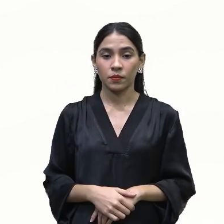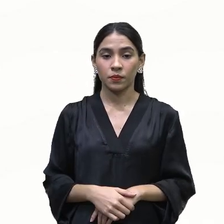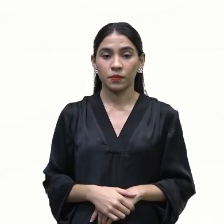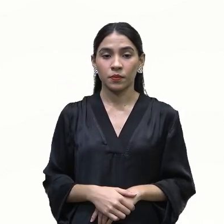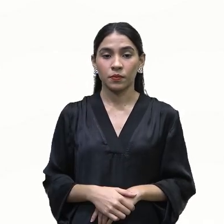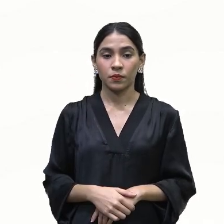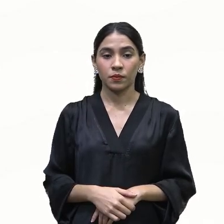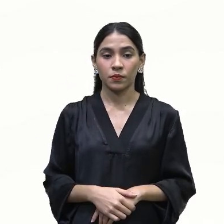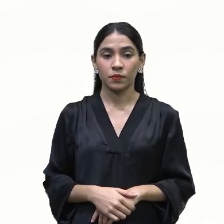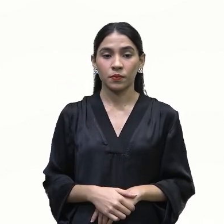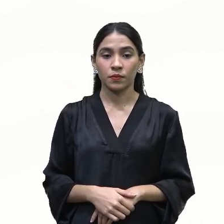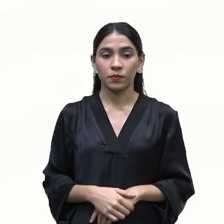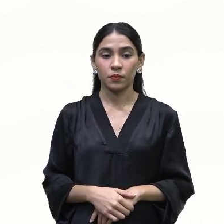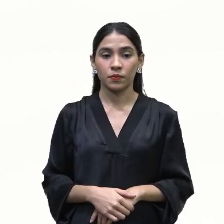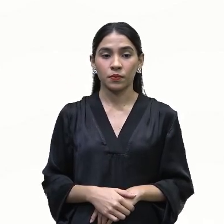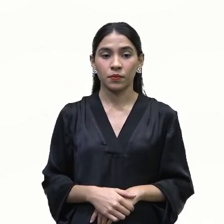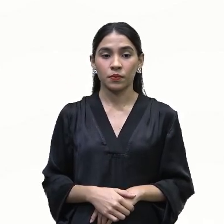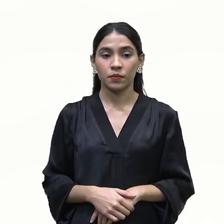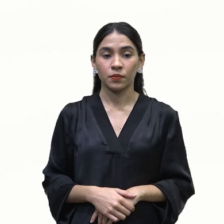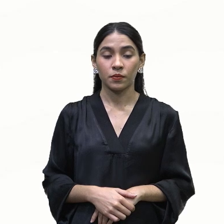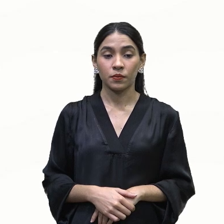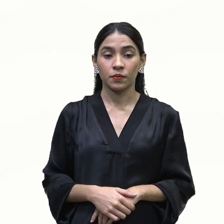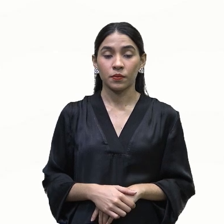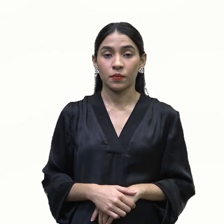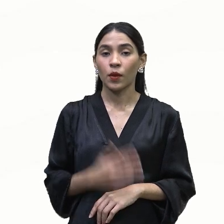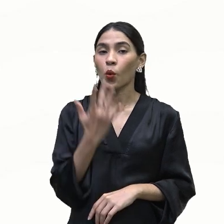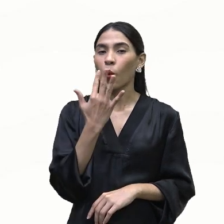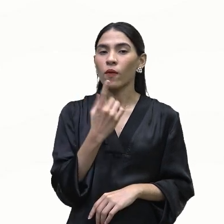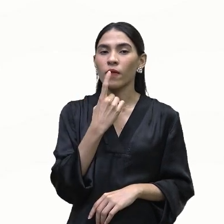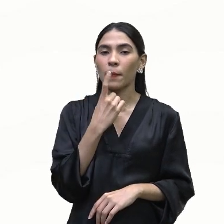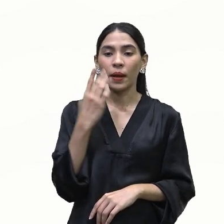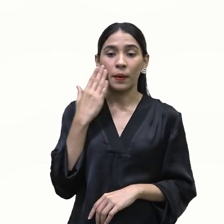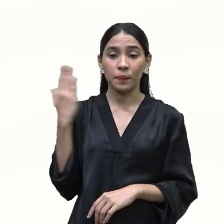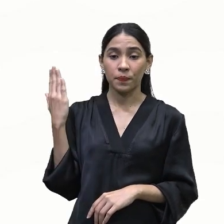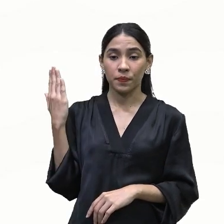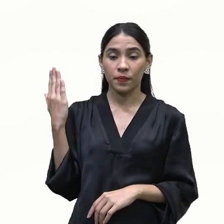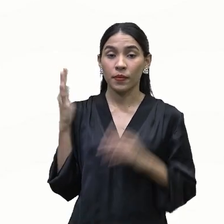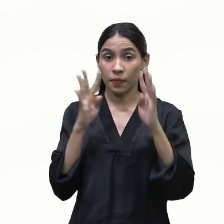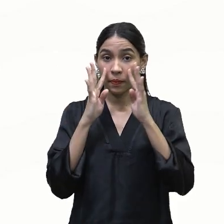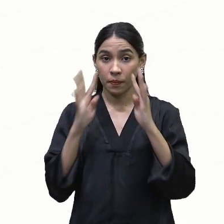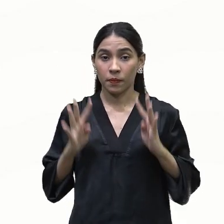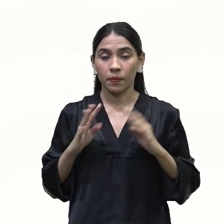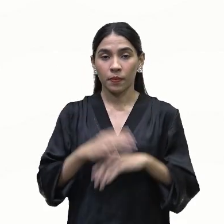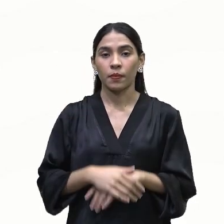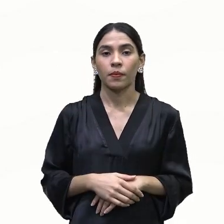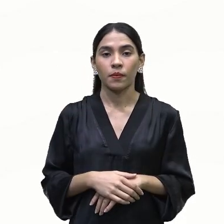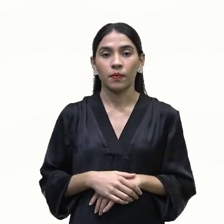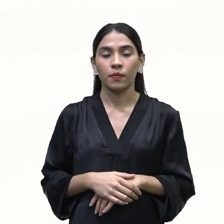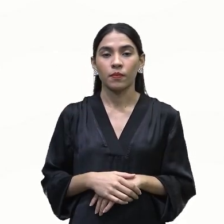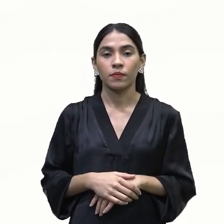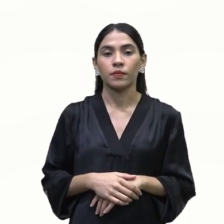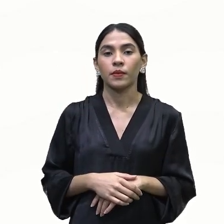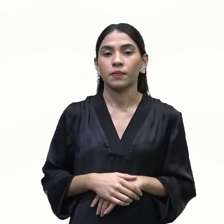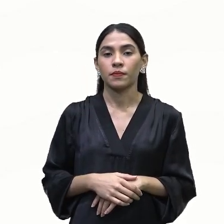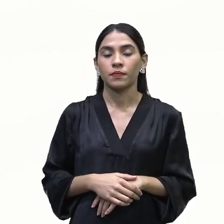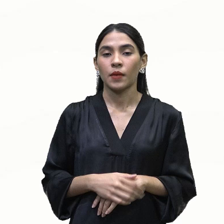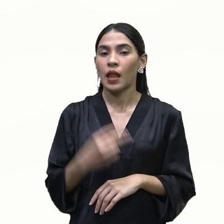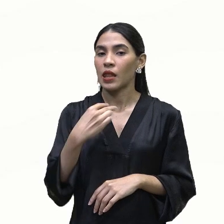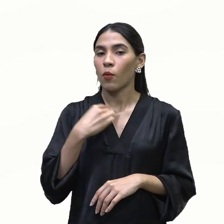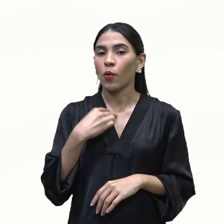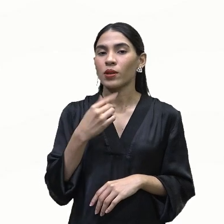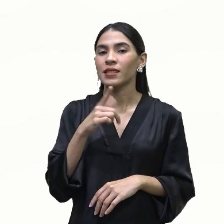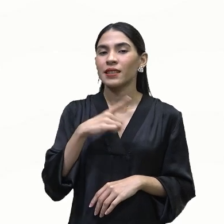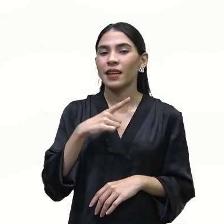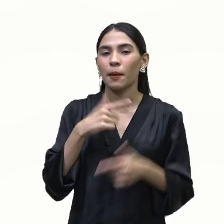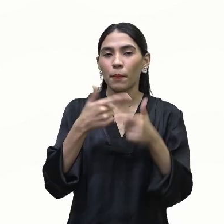Tá? Então, aqui destacando, nome limpo, beleza? Ou seja, sem restrições no CPF. O